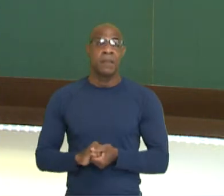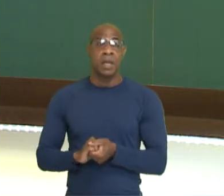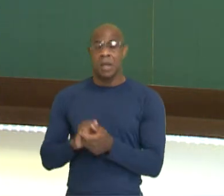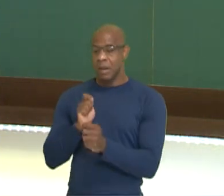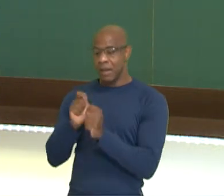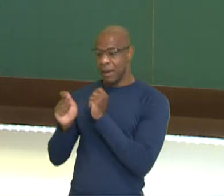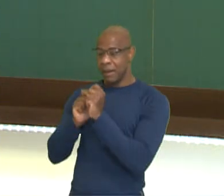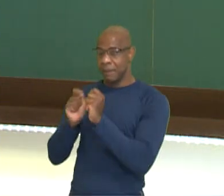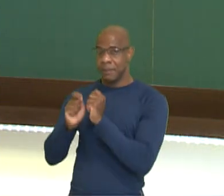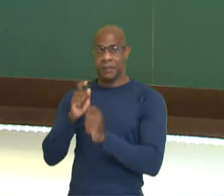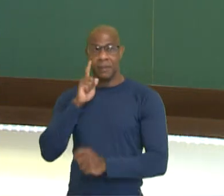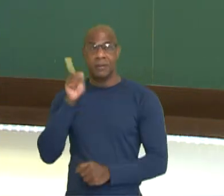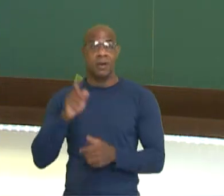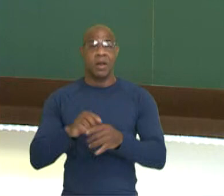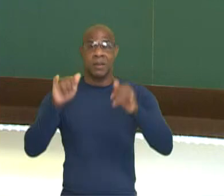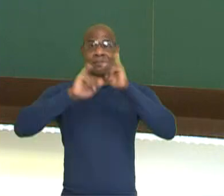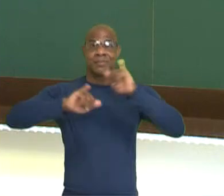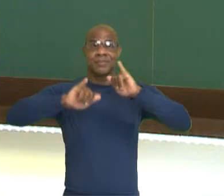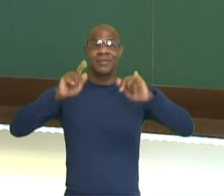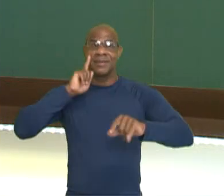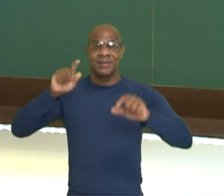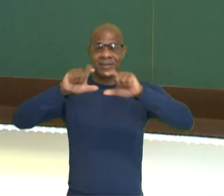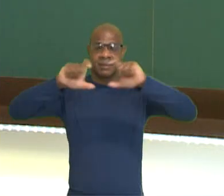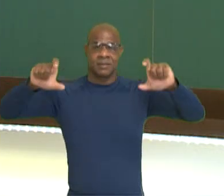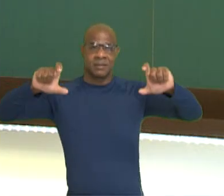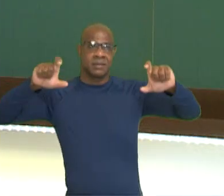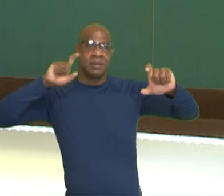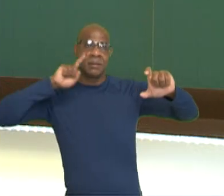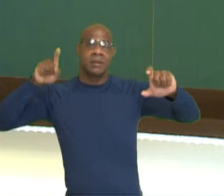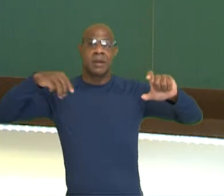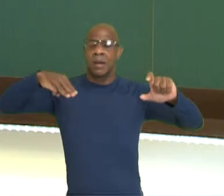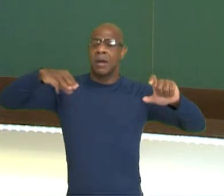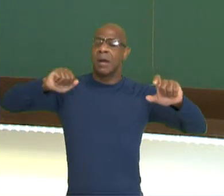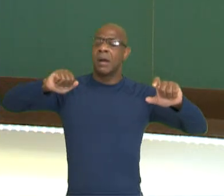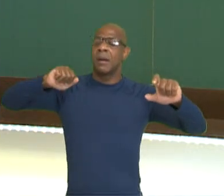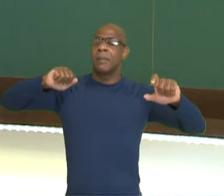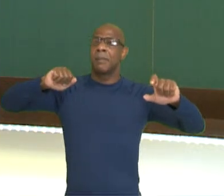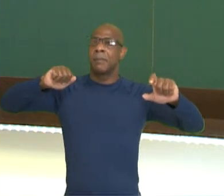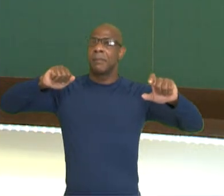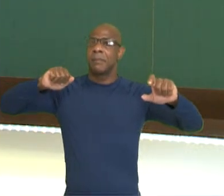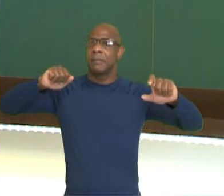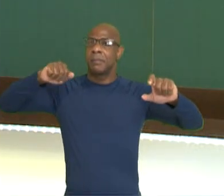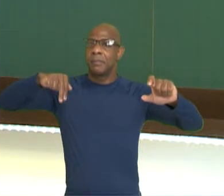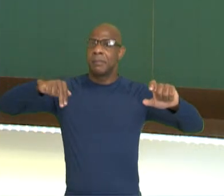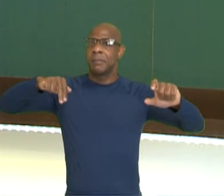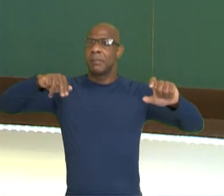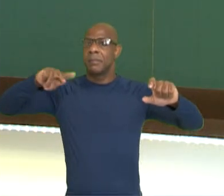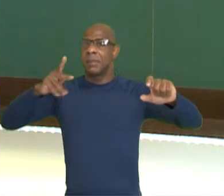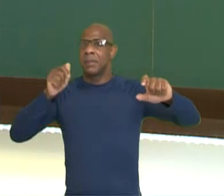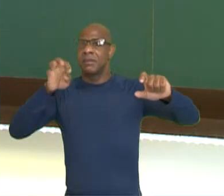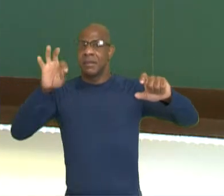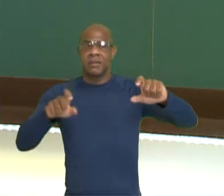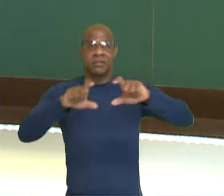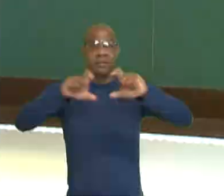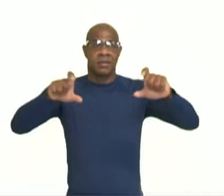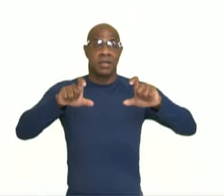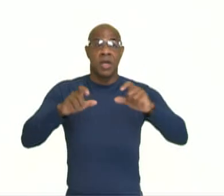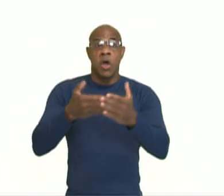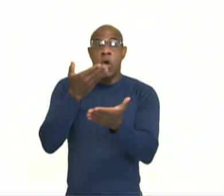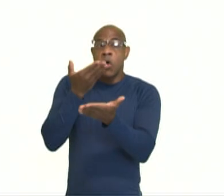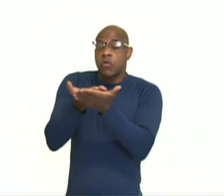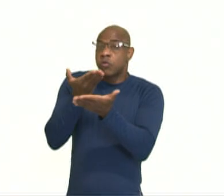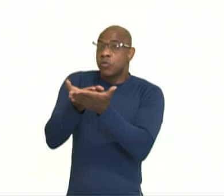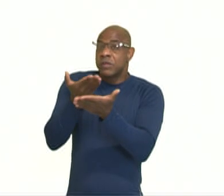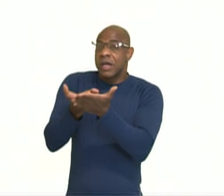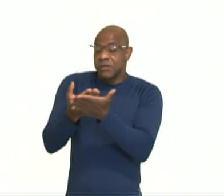Reportagem. Olha a manchete da nossa reportagem, né? Aqui nós temos o título. Estudantes vivem o desafio de escolher